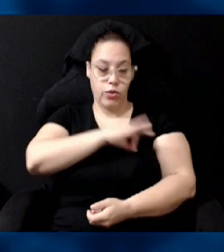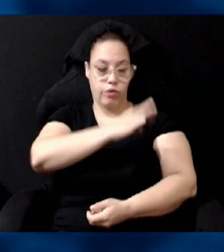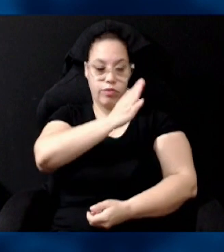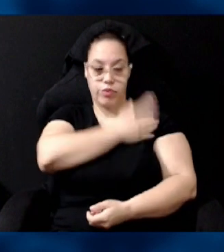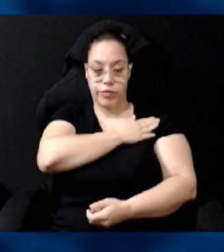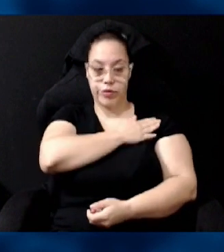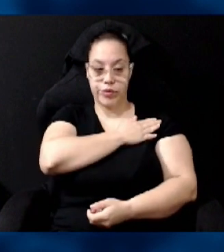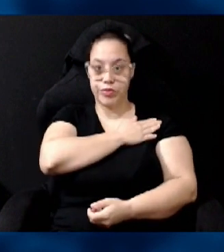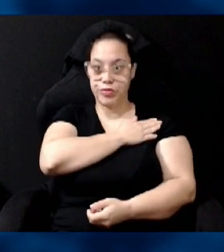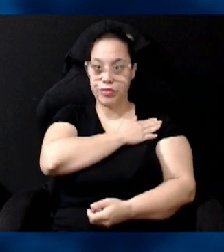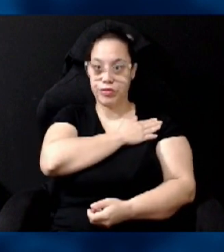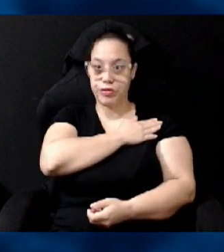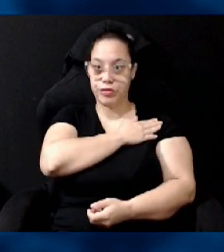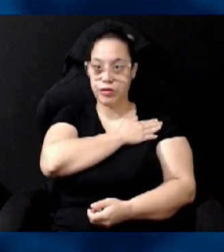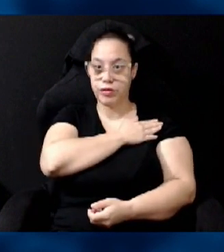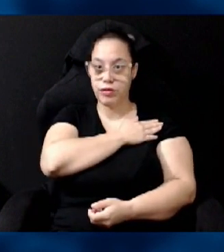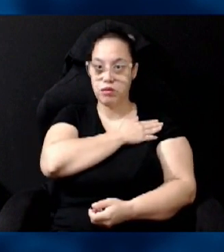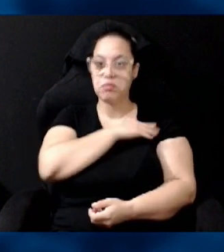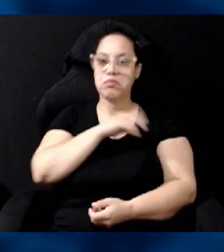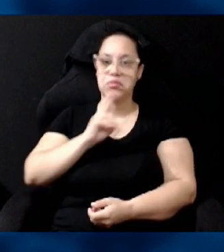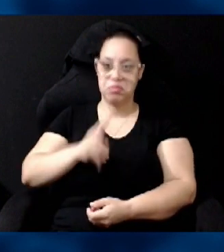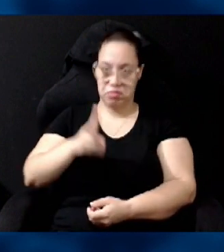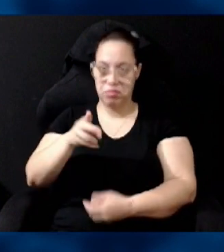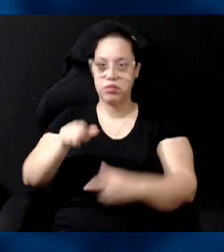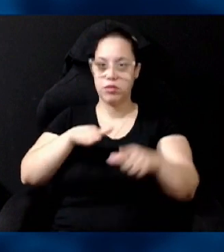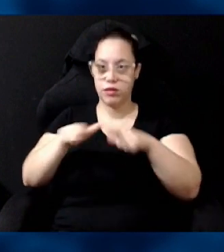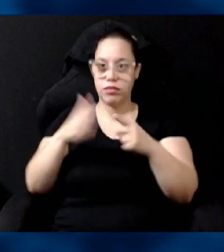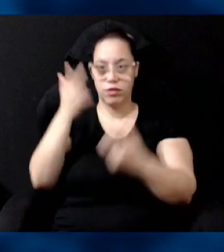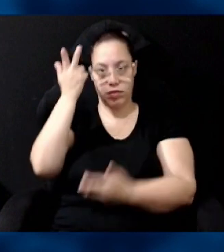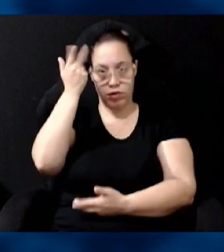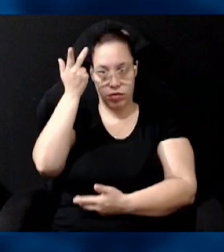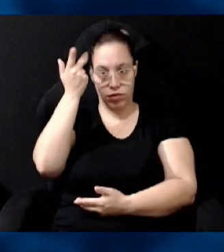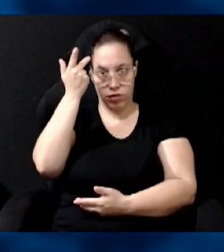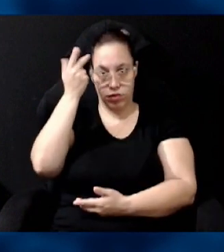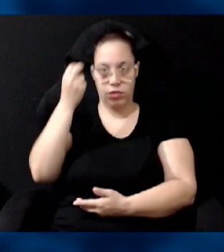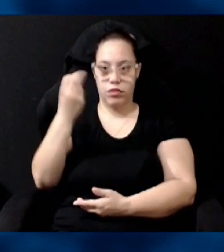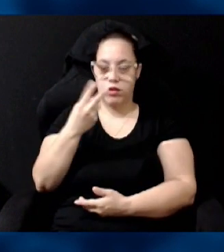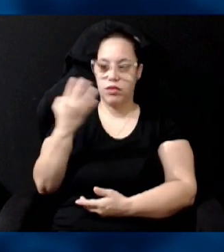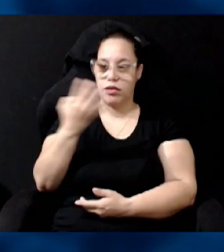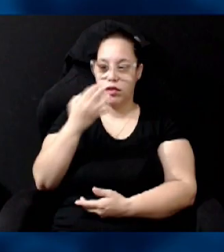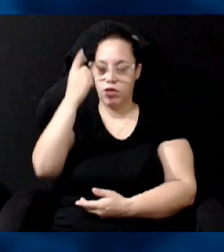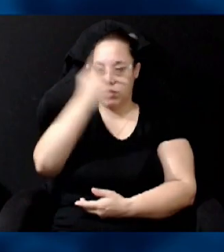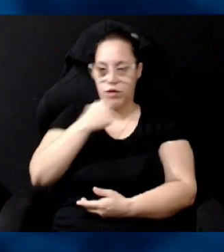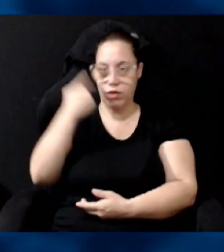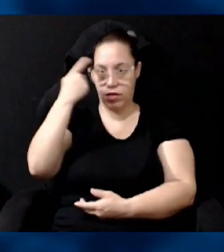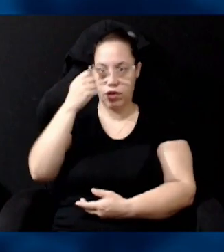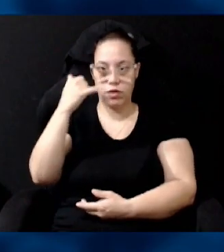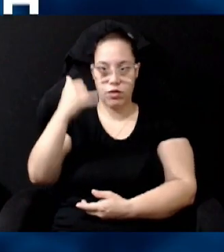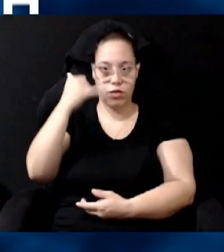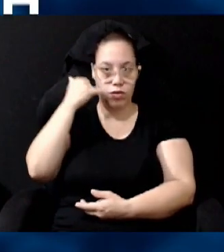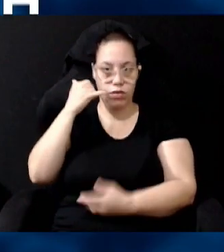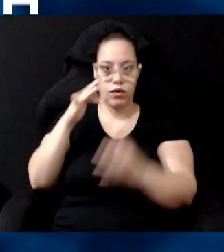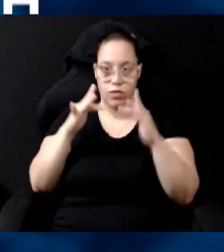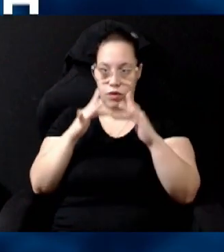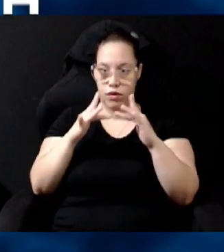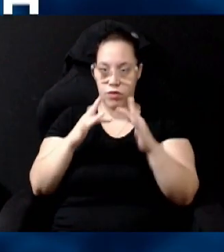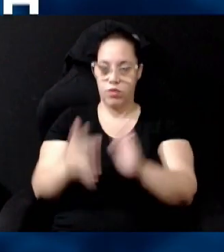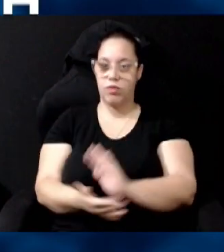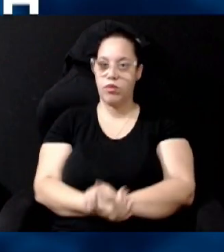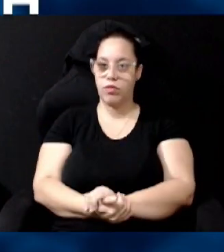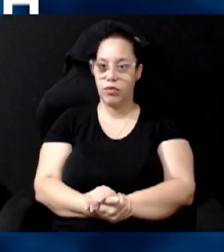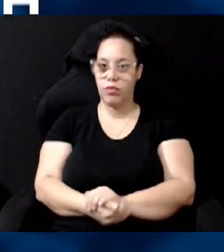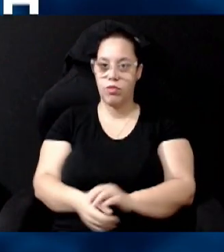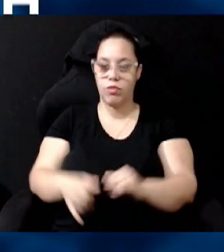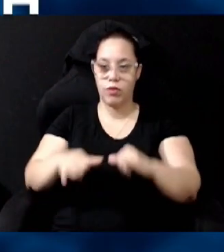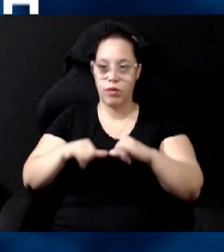vai manter a rotina de trabalho com funcionamento 24 horas pelo telefone 153. O Mercado